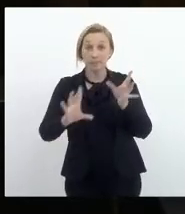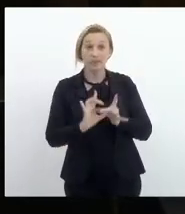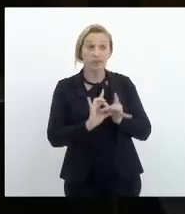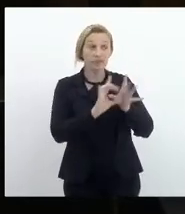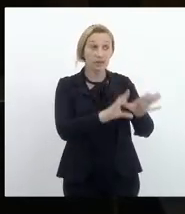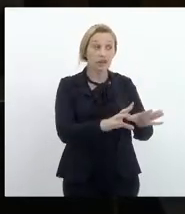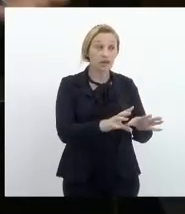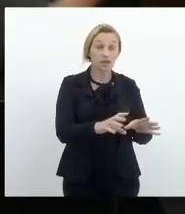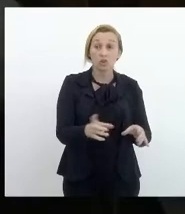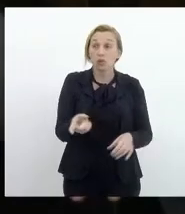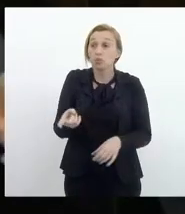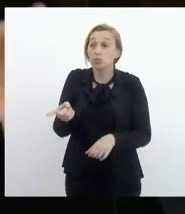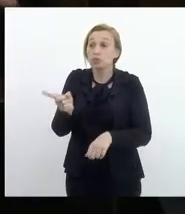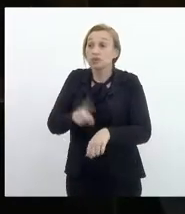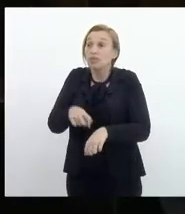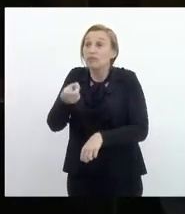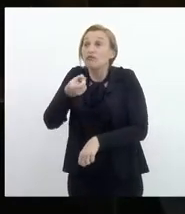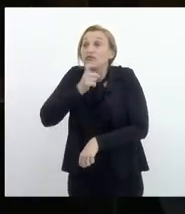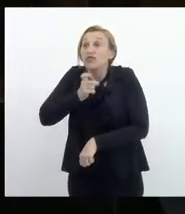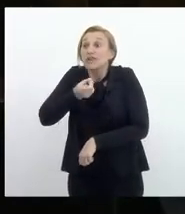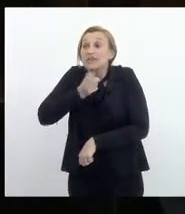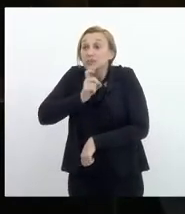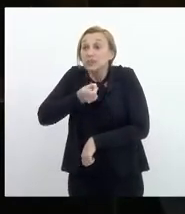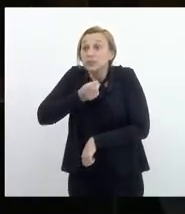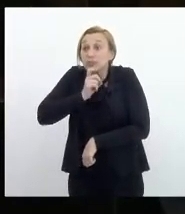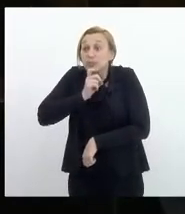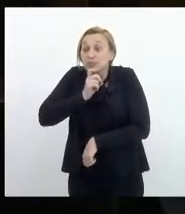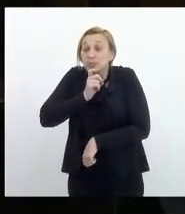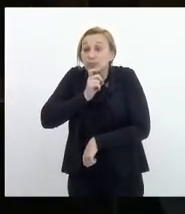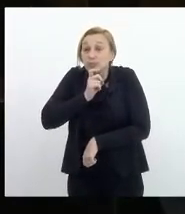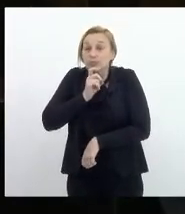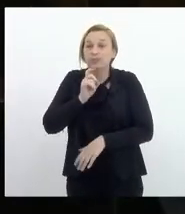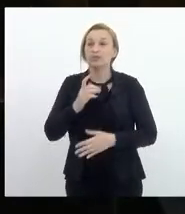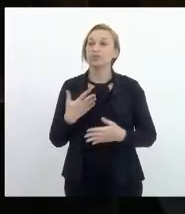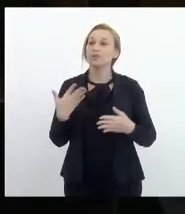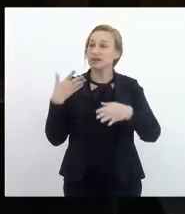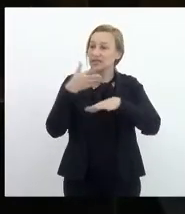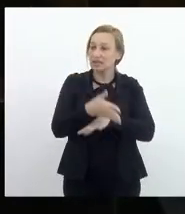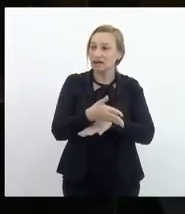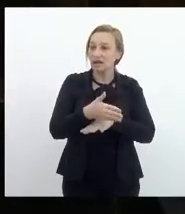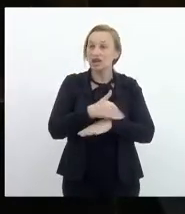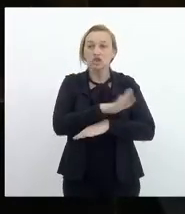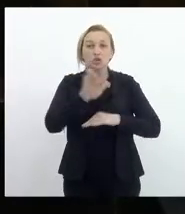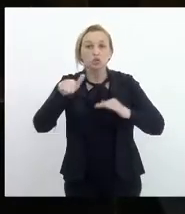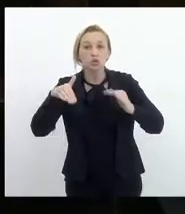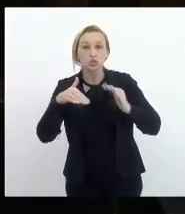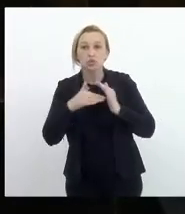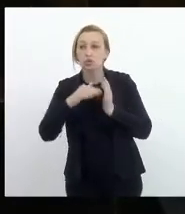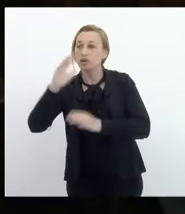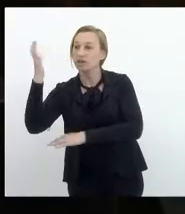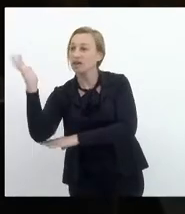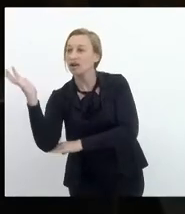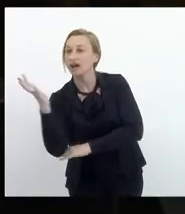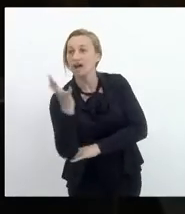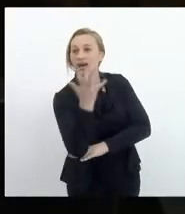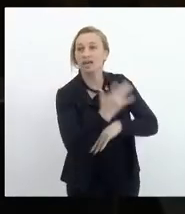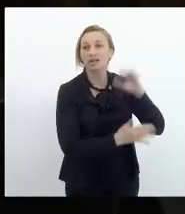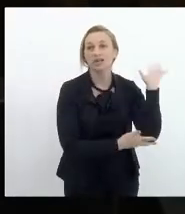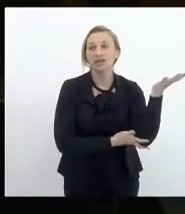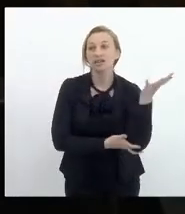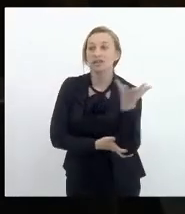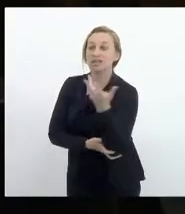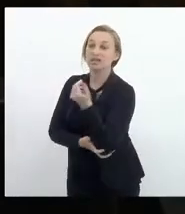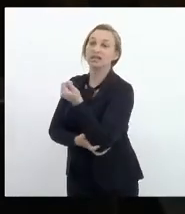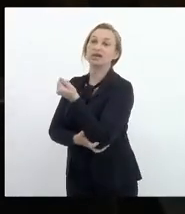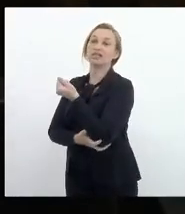inverno e vamos pegar né Toda a natureza com toda